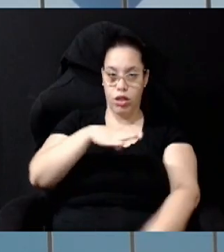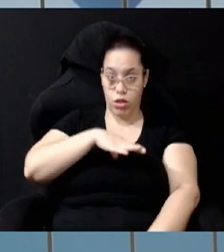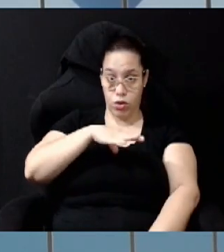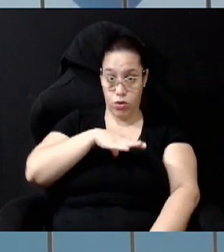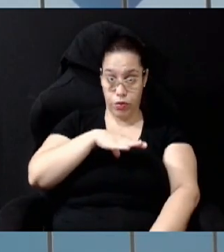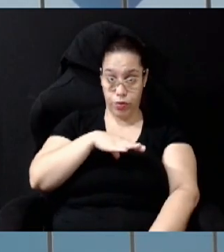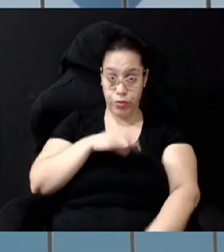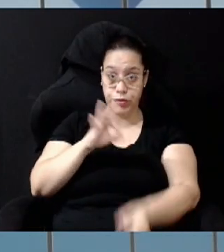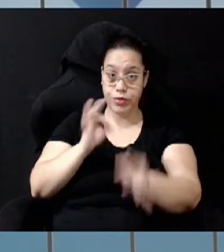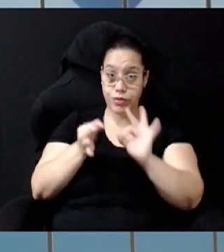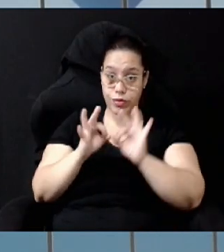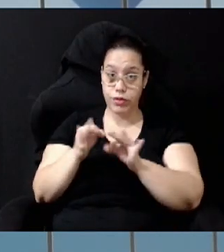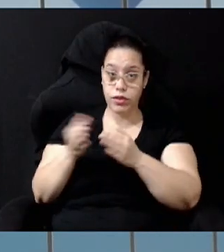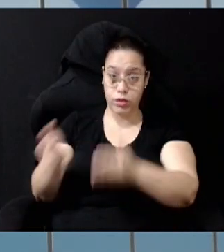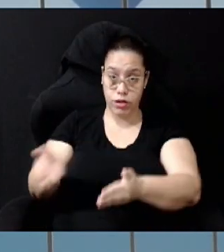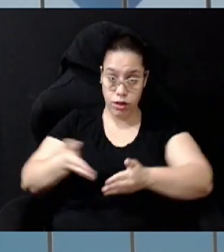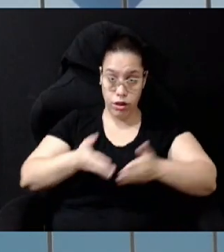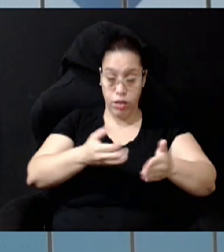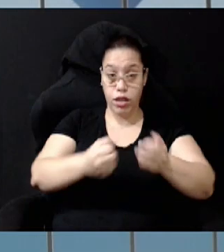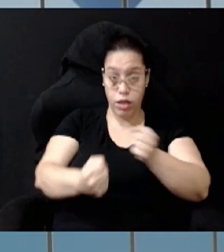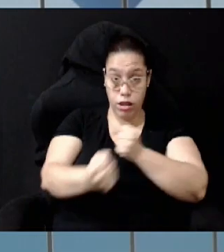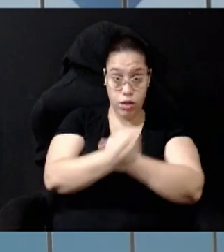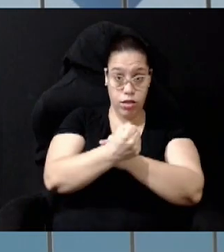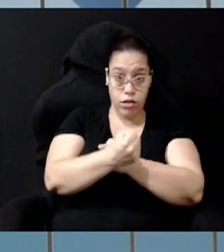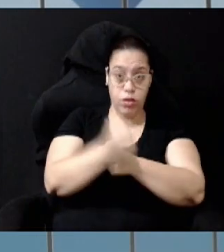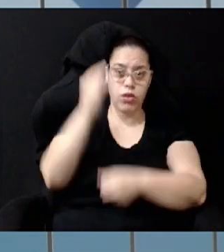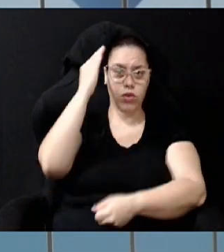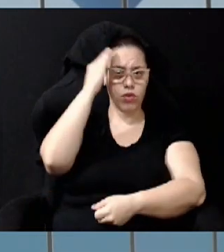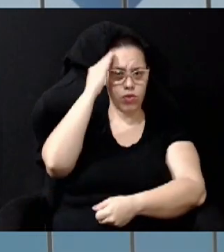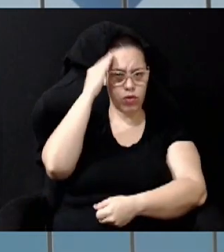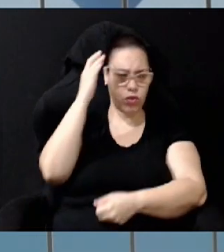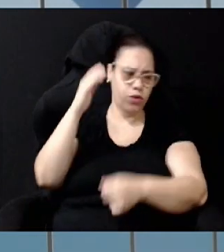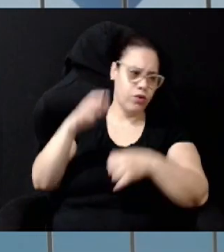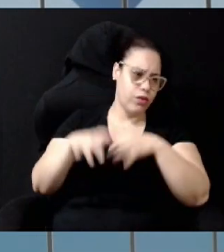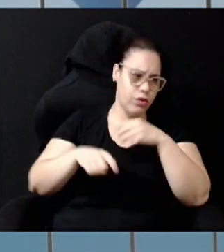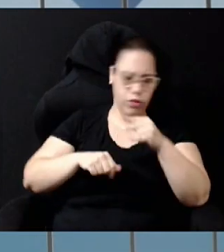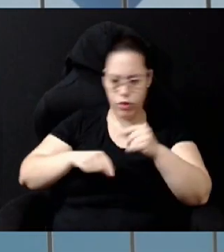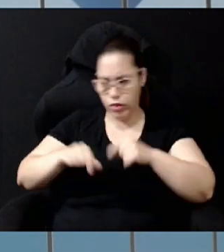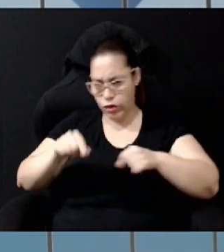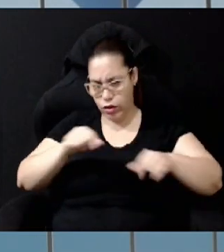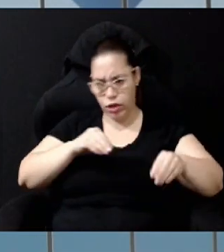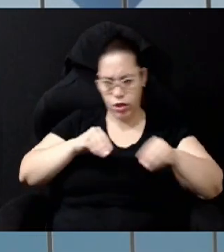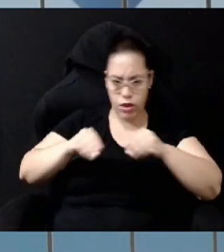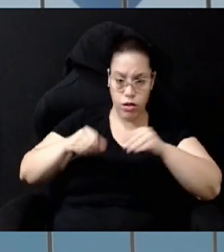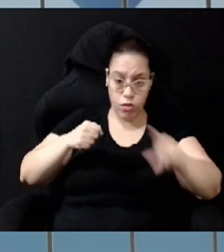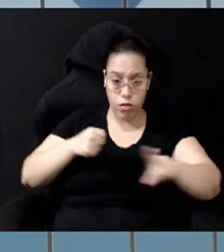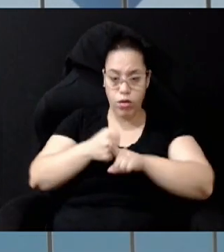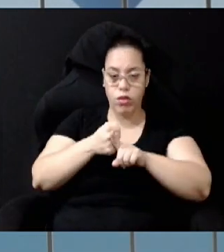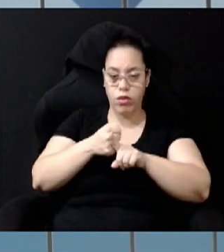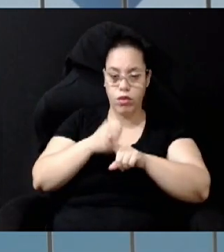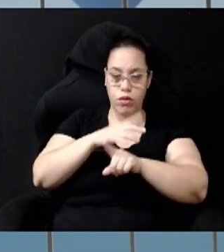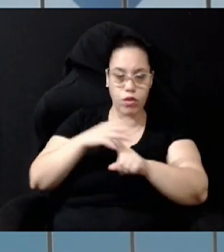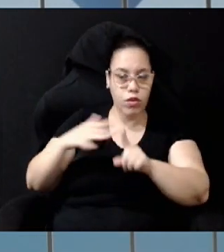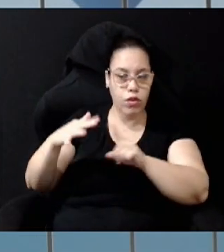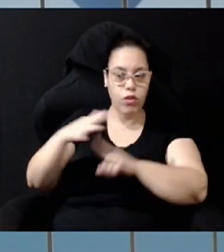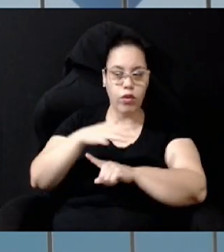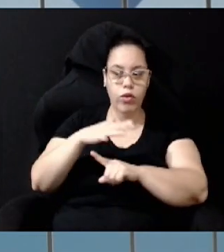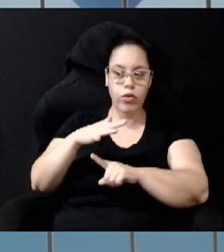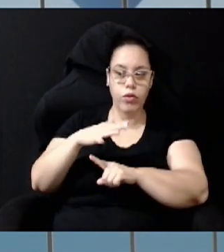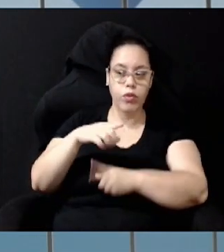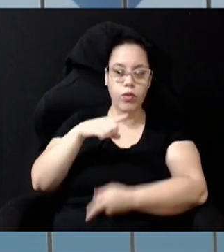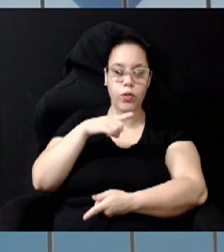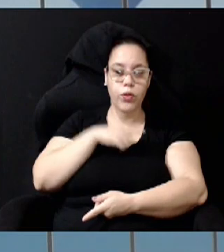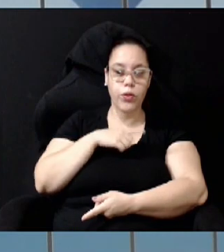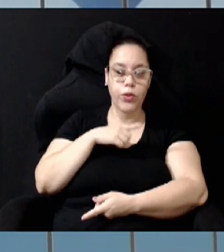trazer essa preservação. A gente sabe que toda movimentação de terra talvez vá causar algum impacto ambiental, mas quando você tem o processo